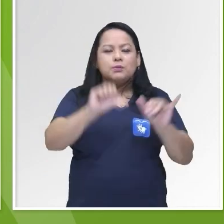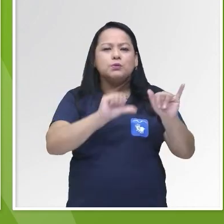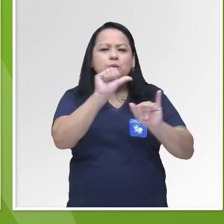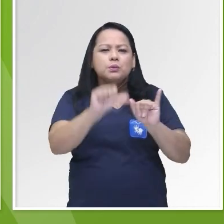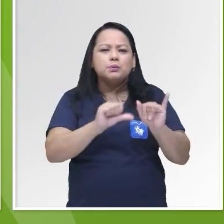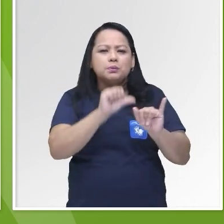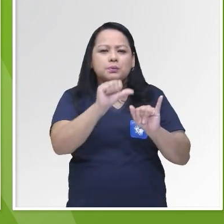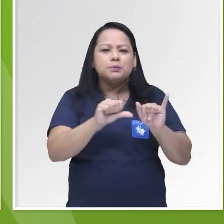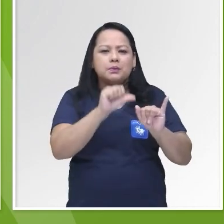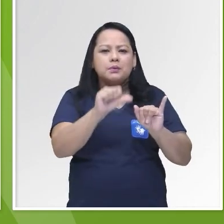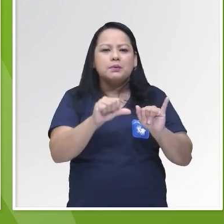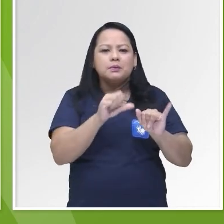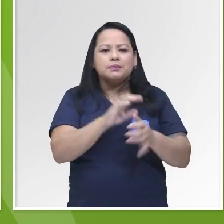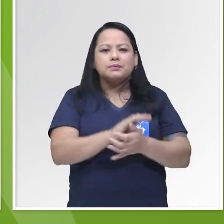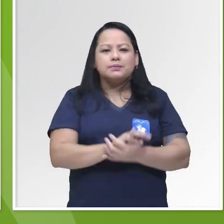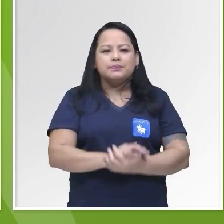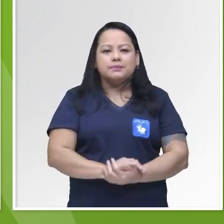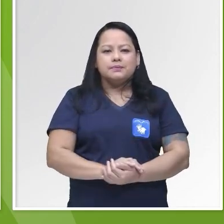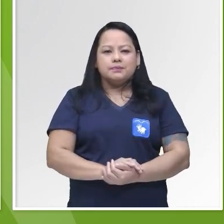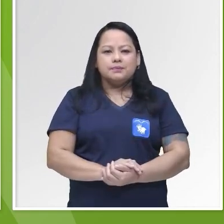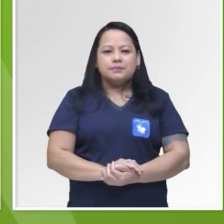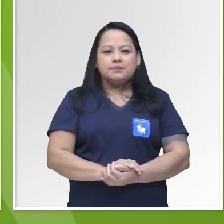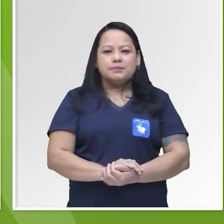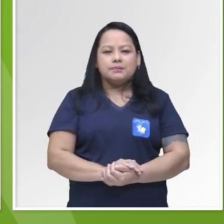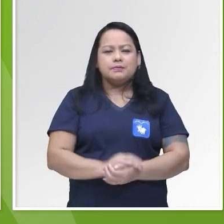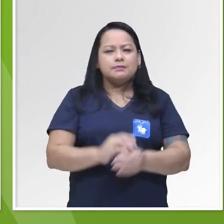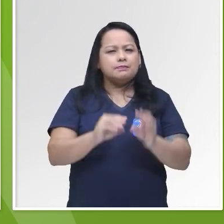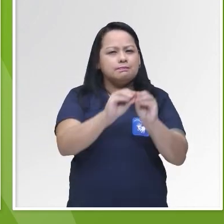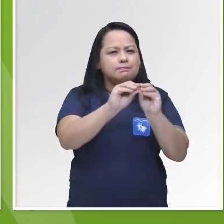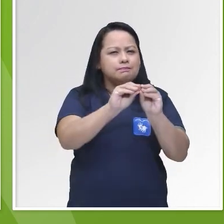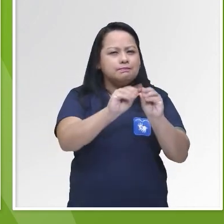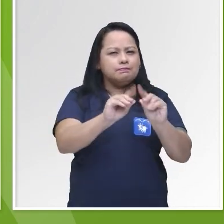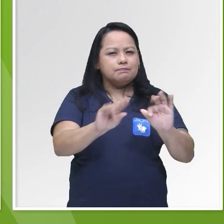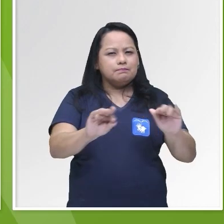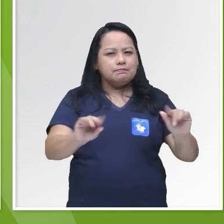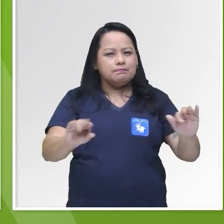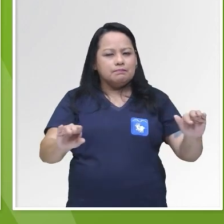reação de análise,